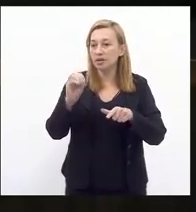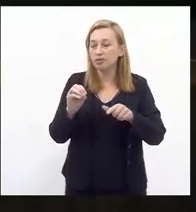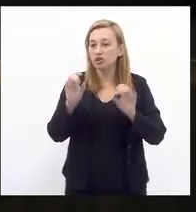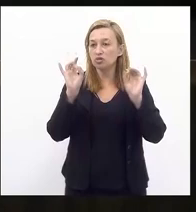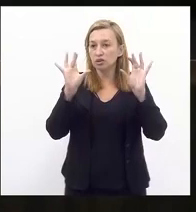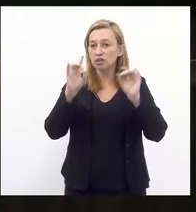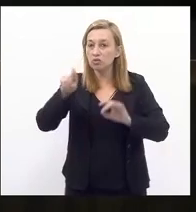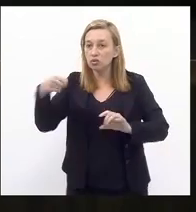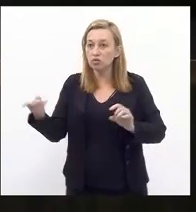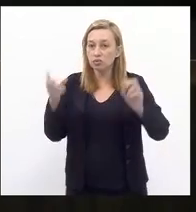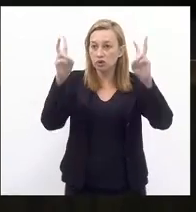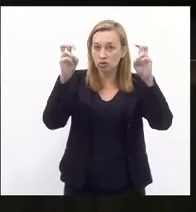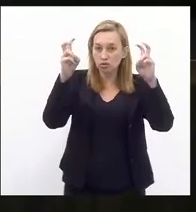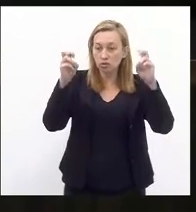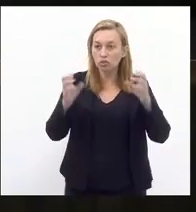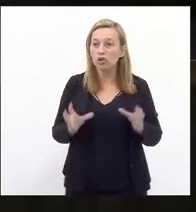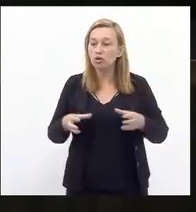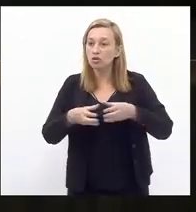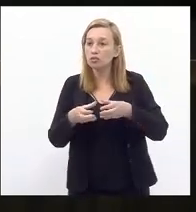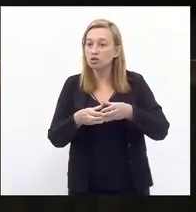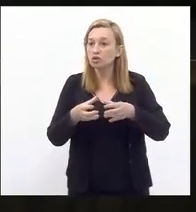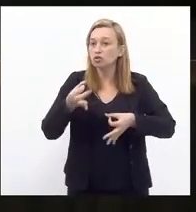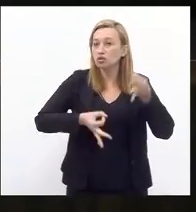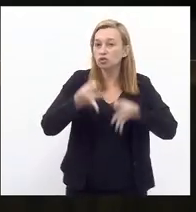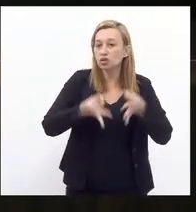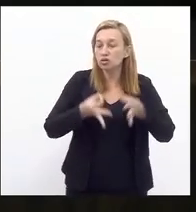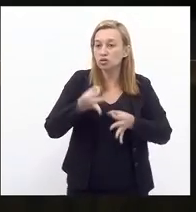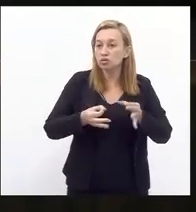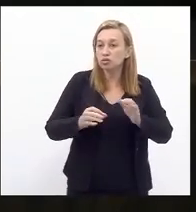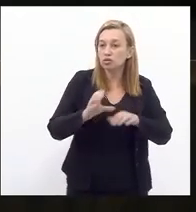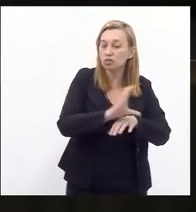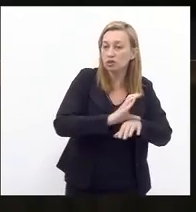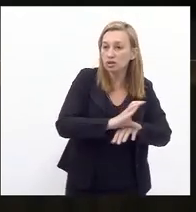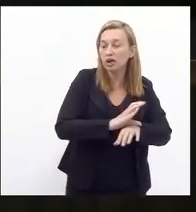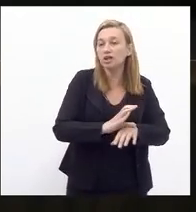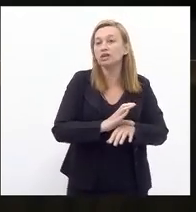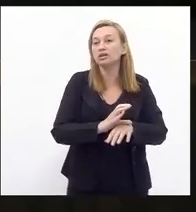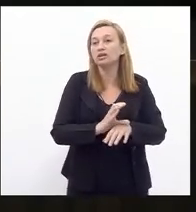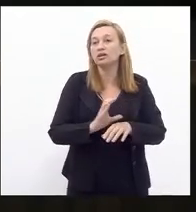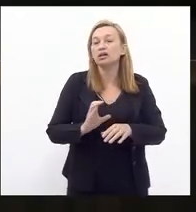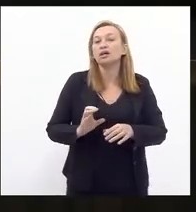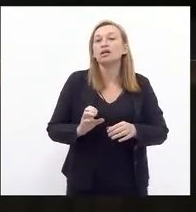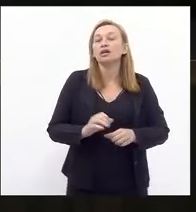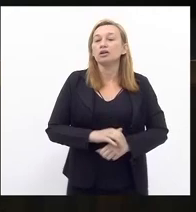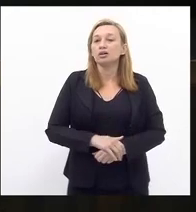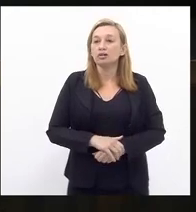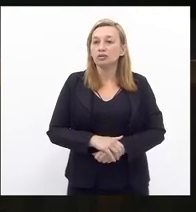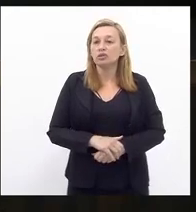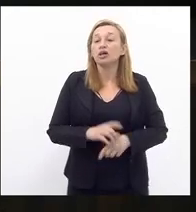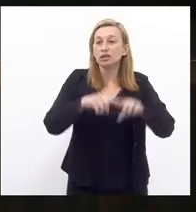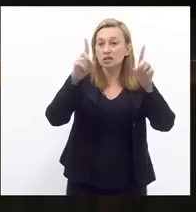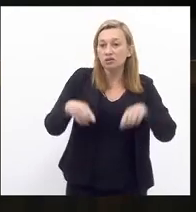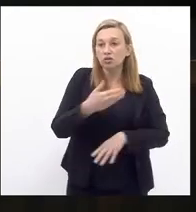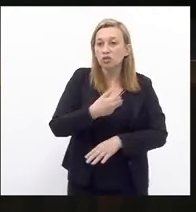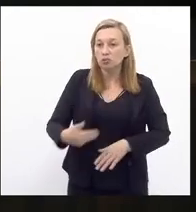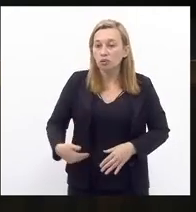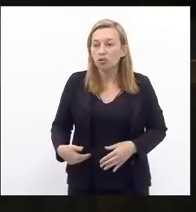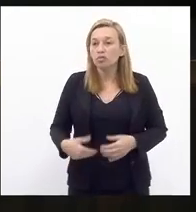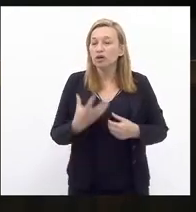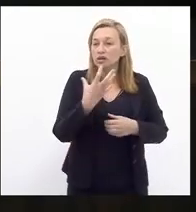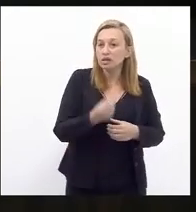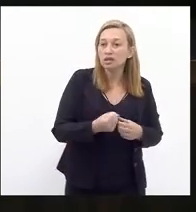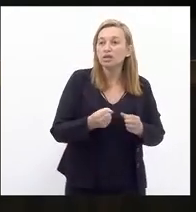providências pareceres das comissões condição de tela condicionalidade legislação condição algum comentário e código favorável servidores público